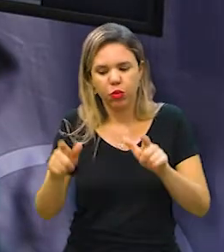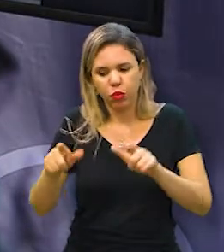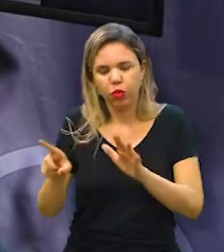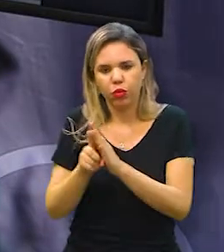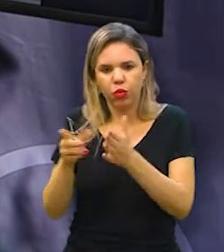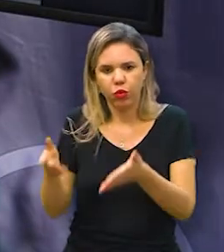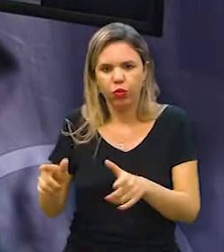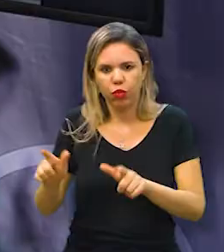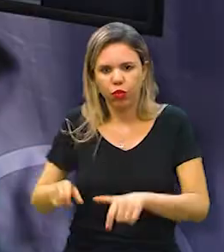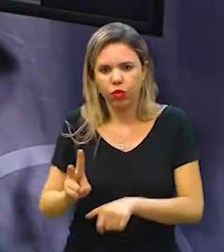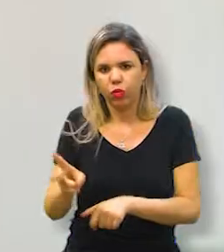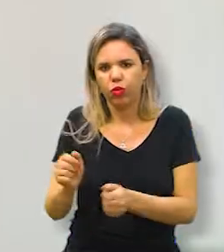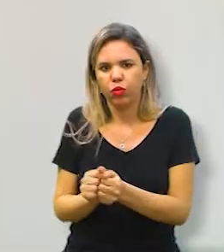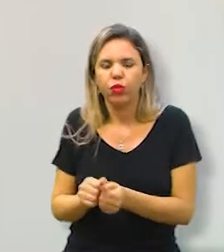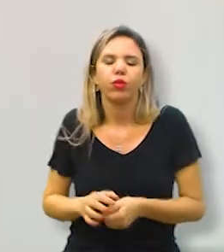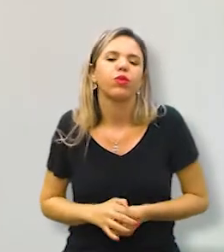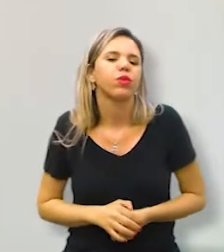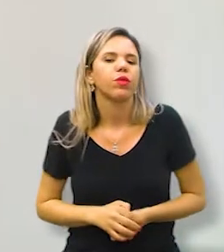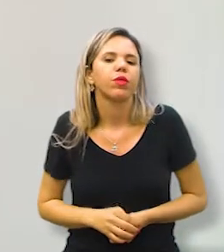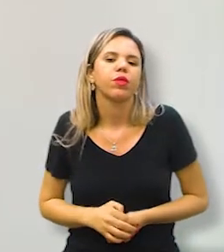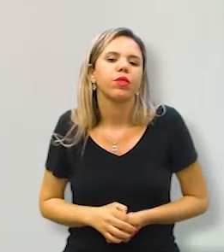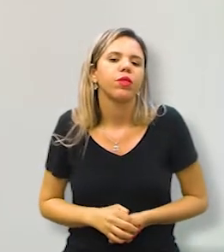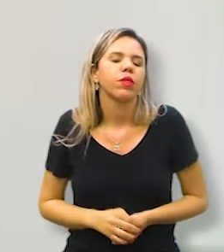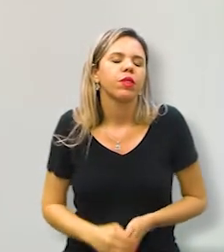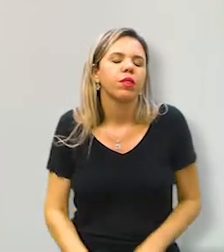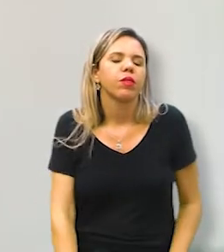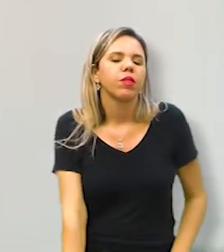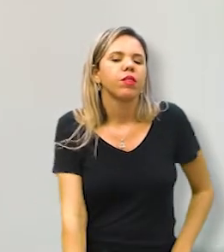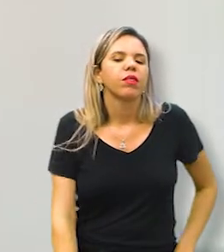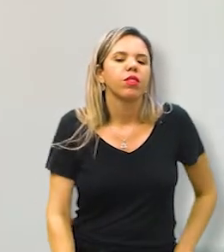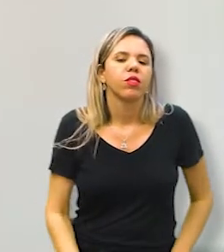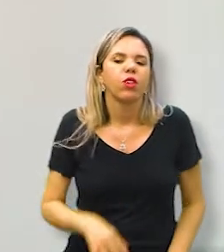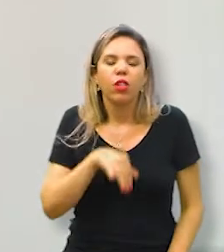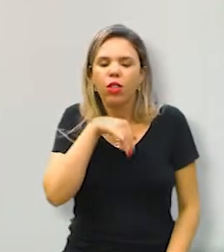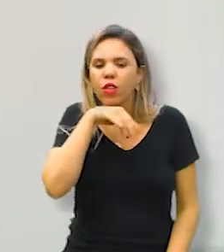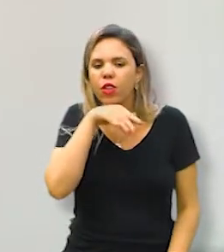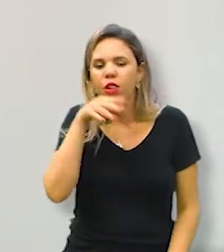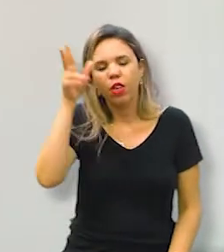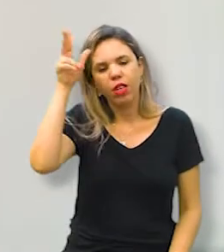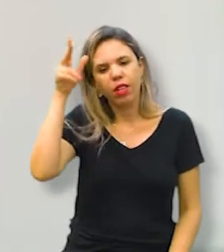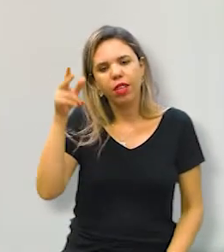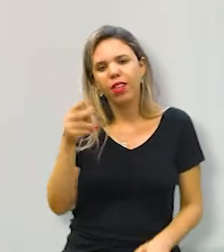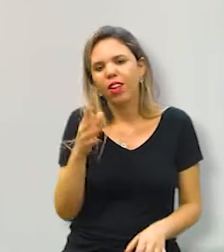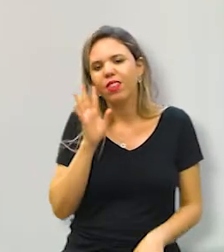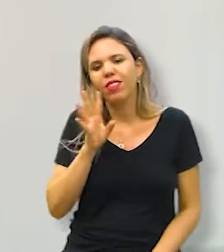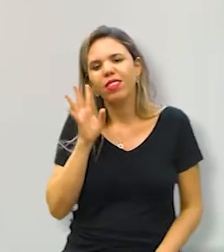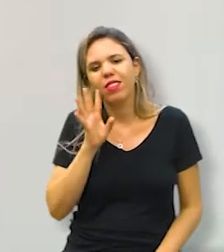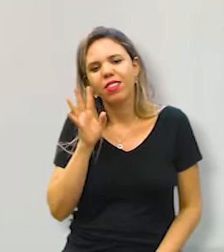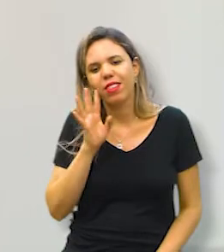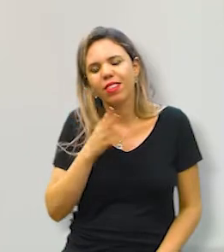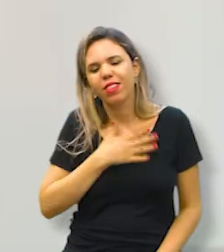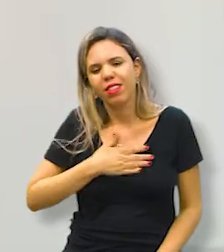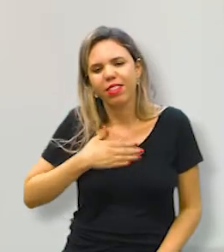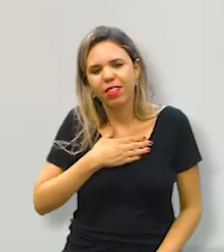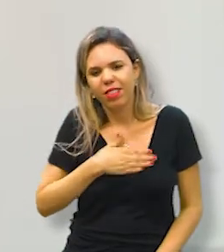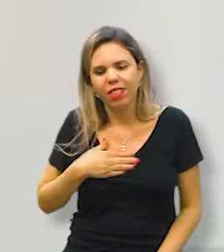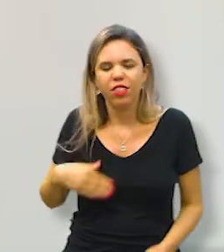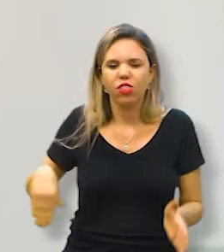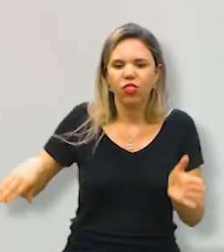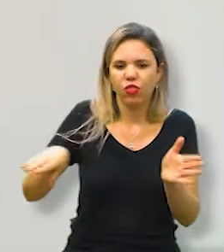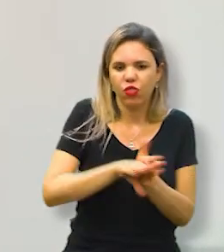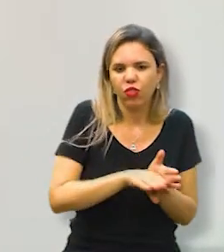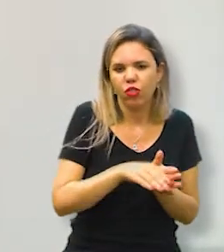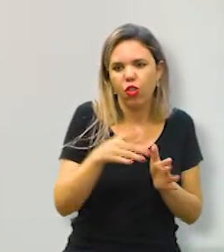mas continua aqui conosco. Mas os nossos cavalos são muito simpáticos, porque eles vieram todos